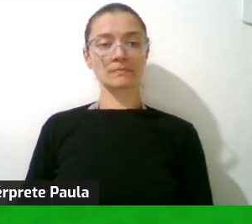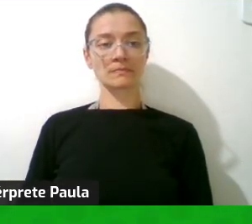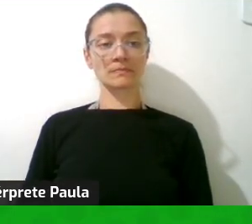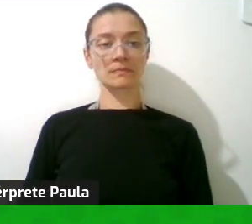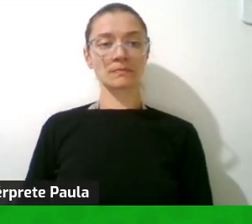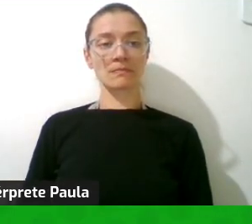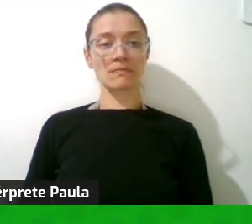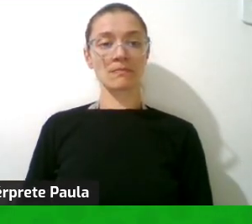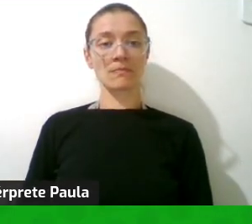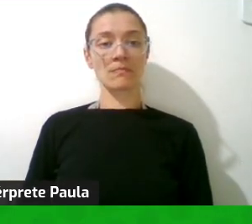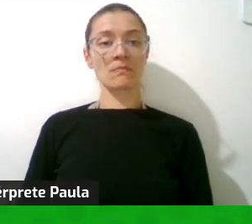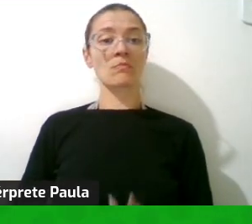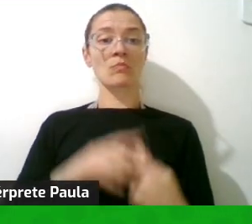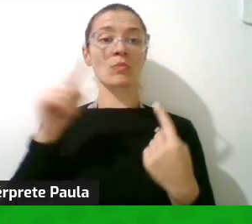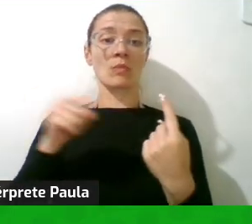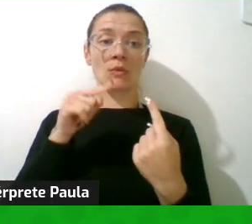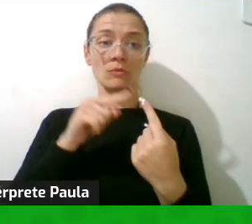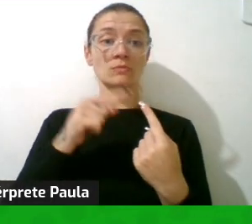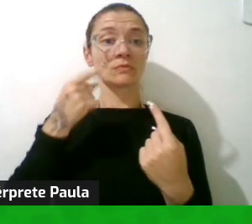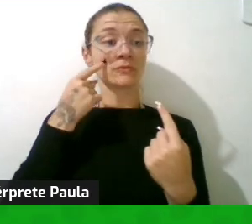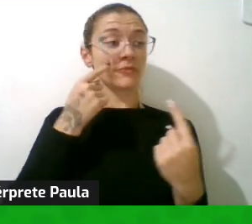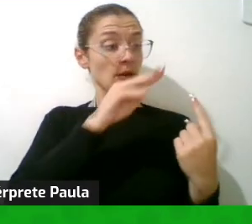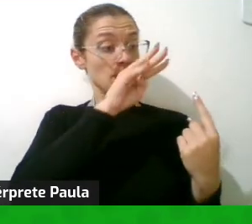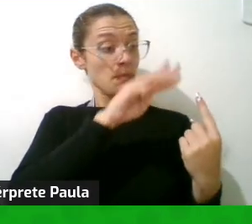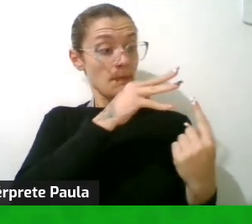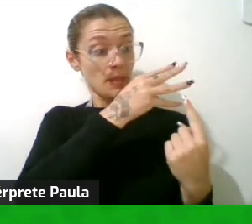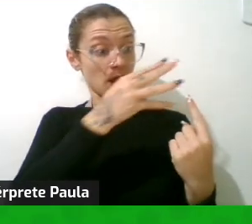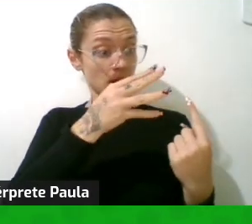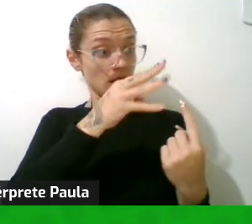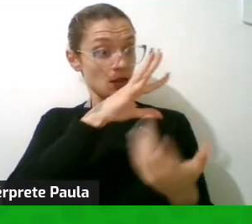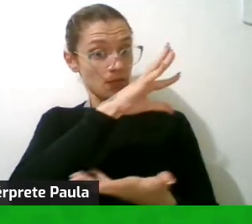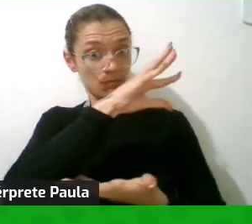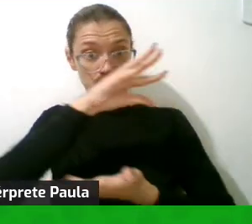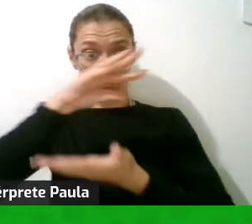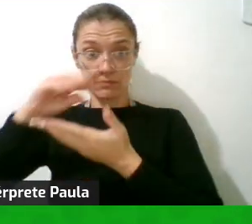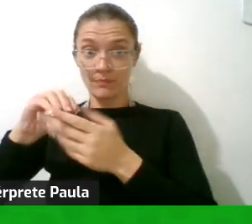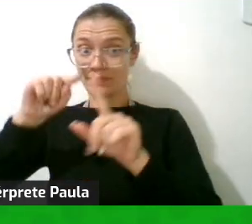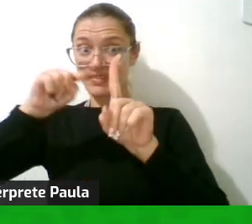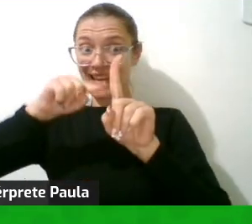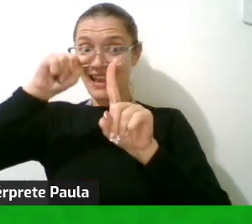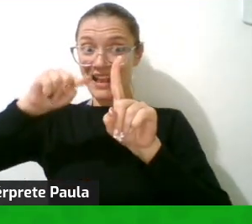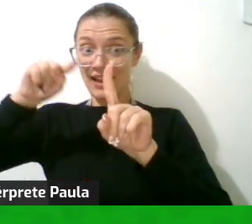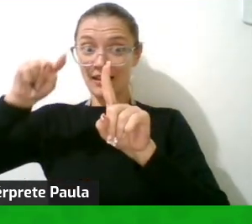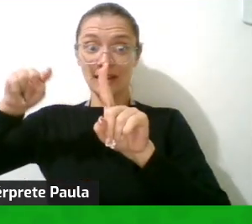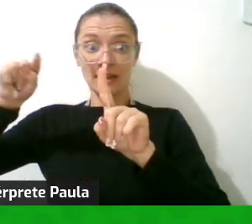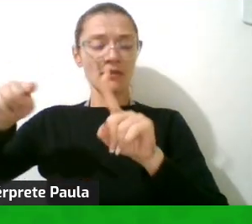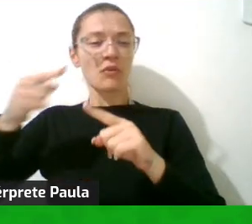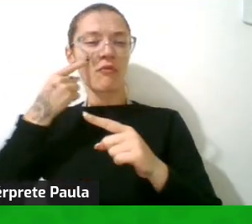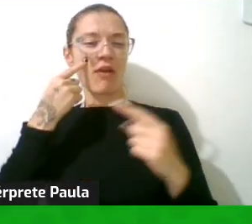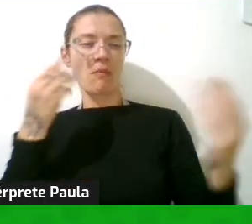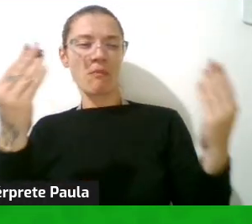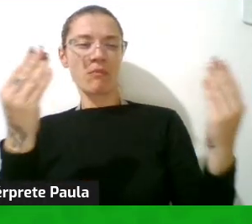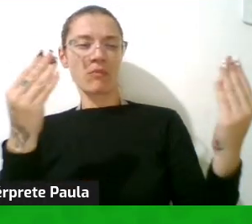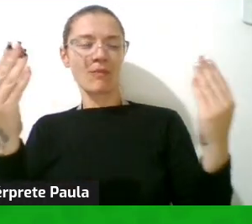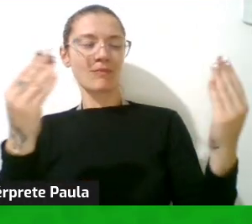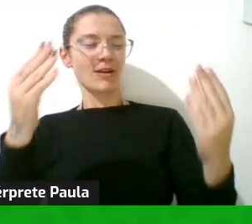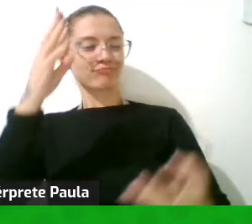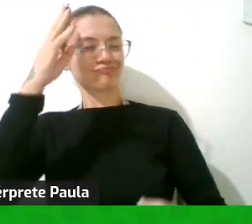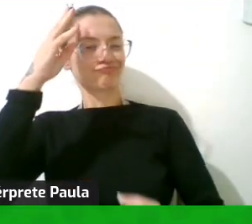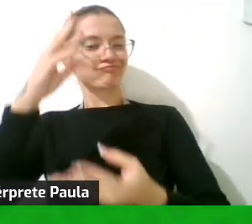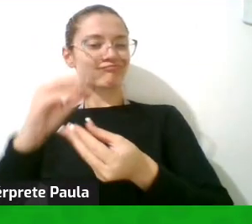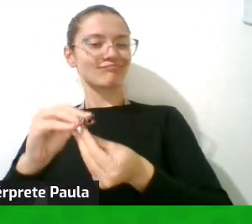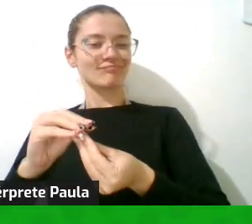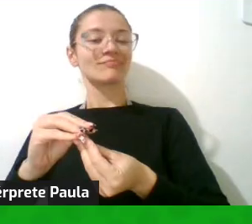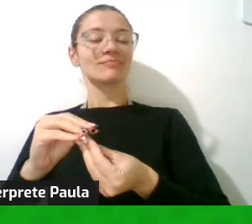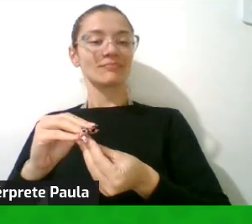Então, para que serve, né? Para olhar uma planilha cheia de números, você bate o olho no gráfico e você já tem uma noção do que os números estão falando, mais ou menos. E daí, se